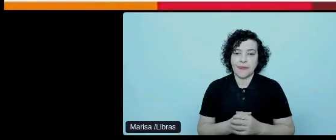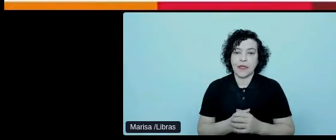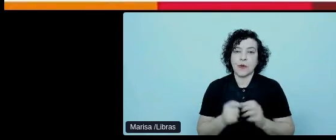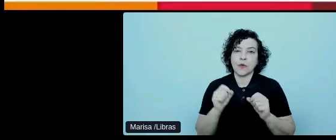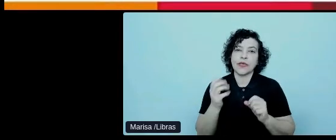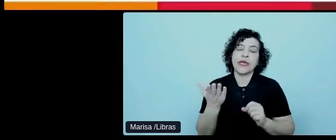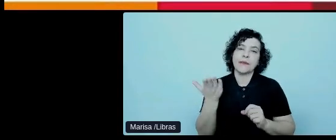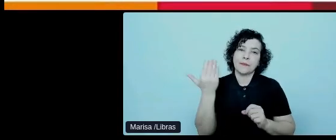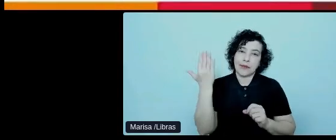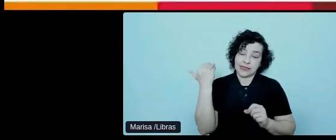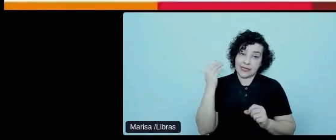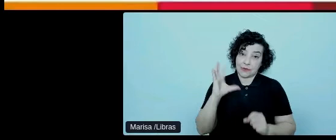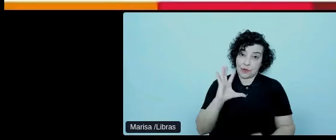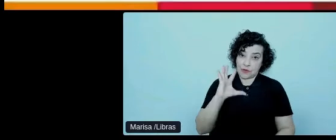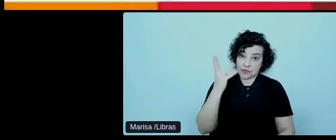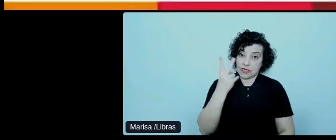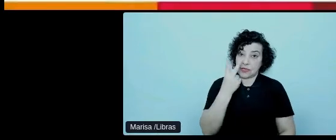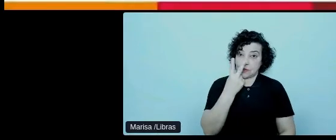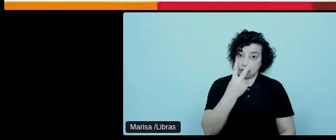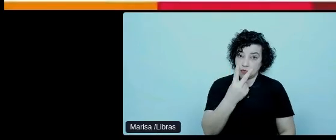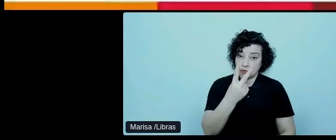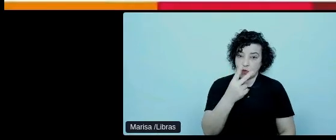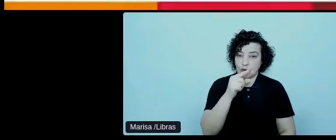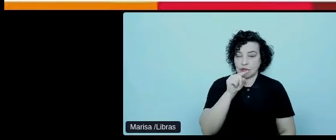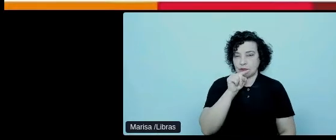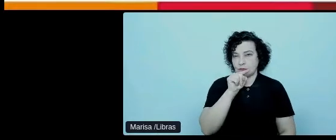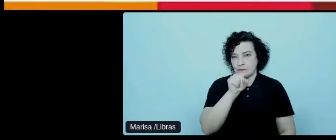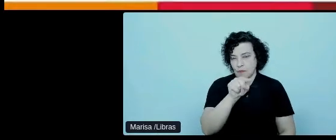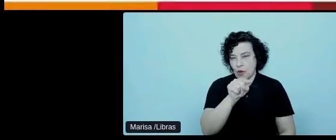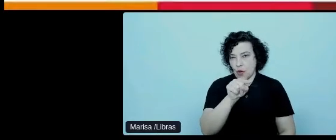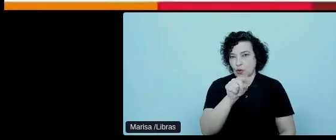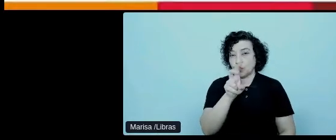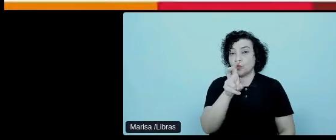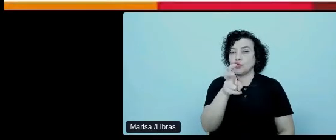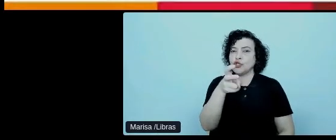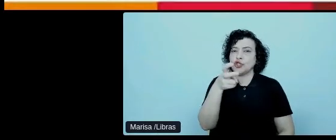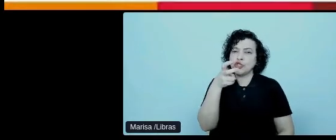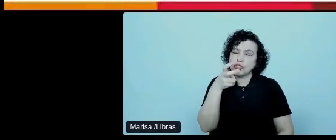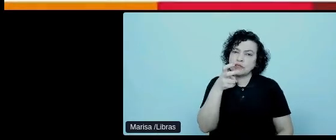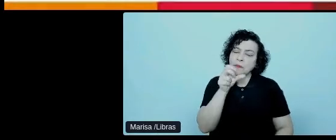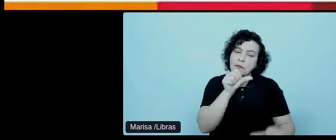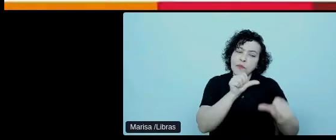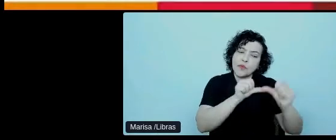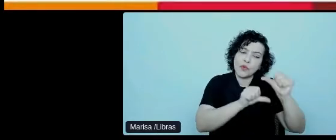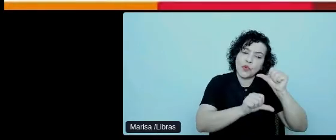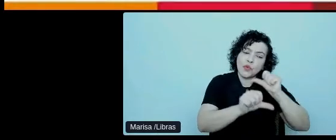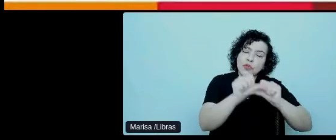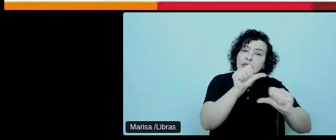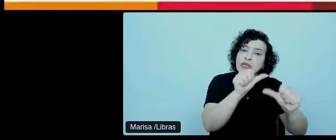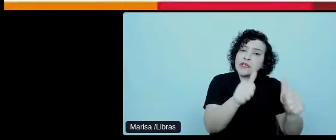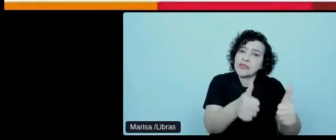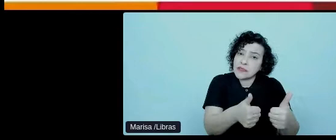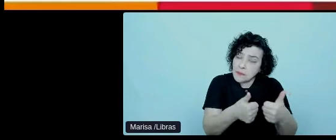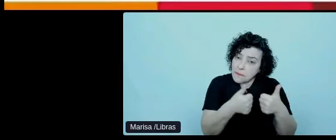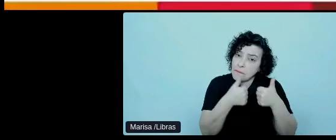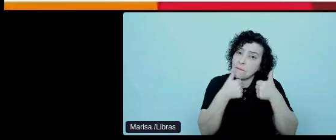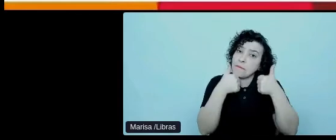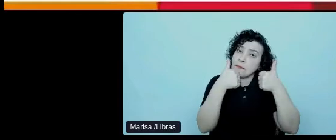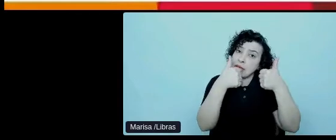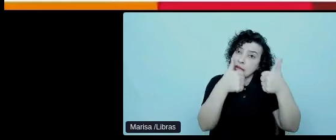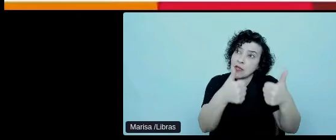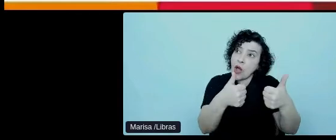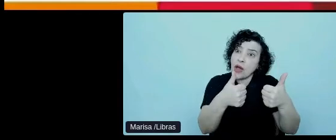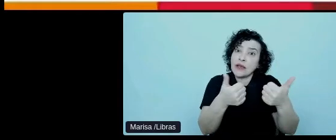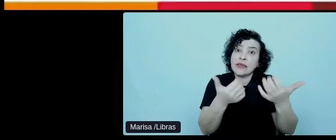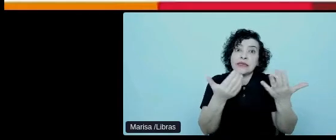família 2.x, vamos colocar assim, foram melhorias, porém eu não tive nenhuma